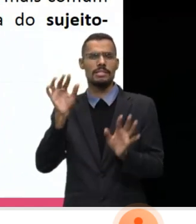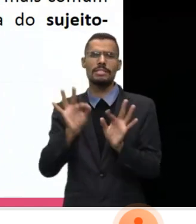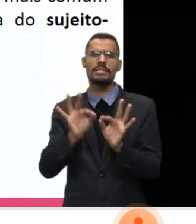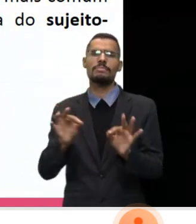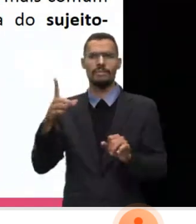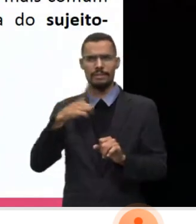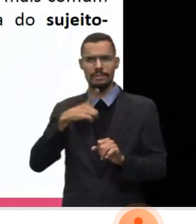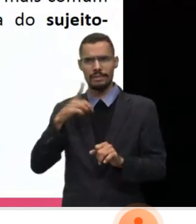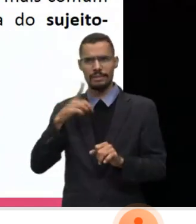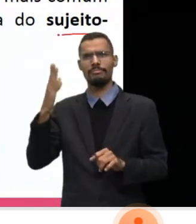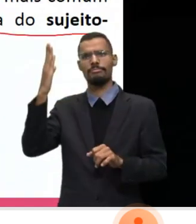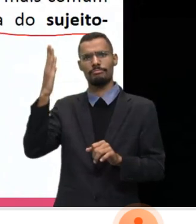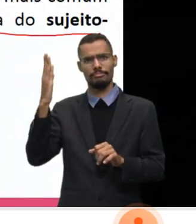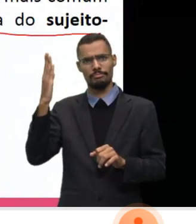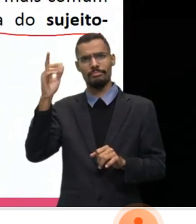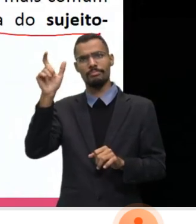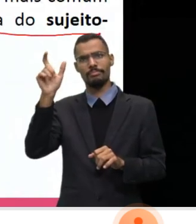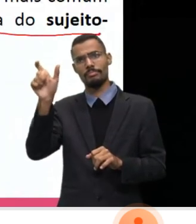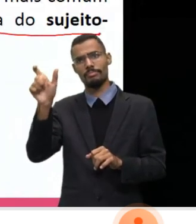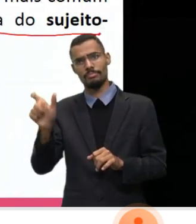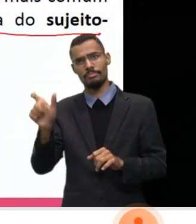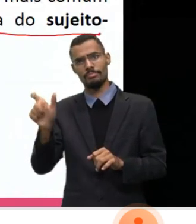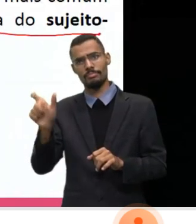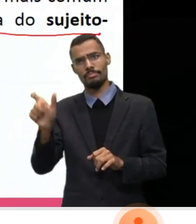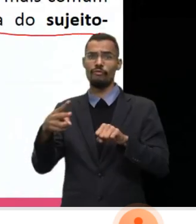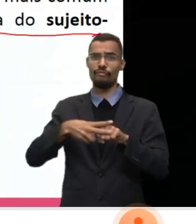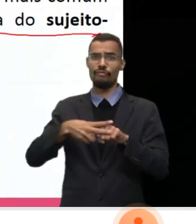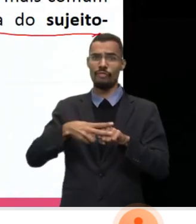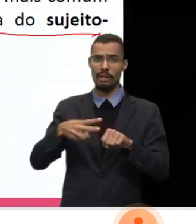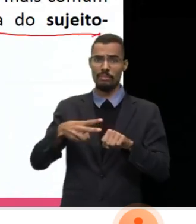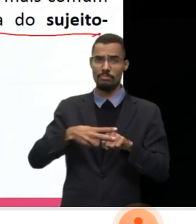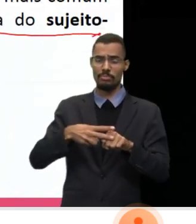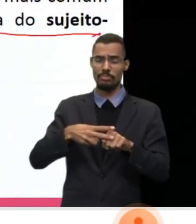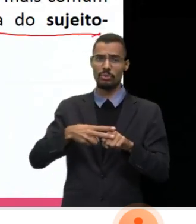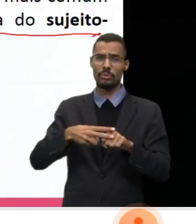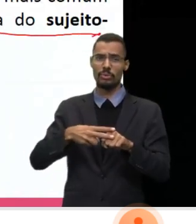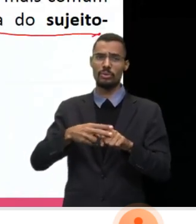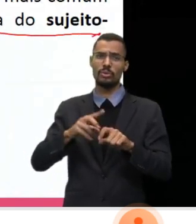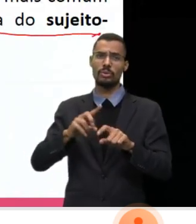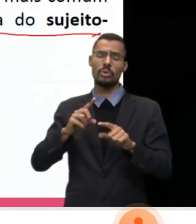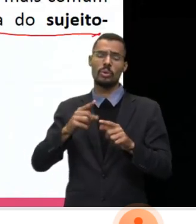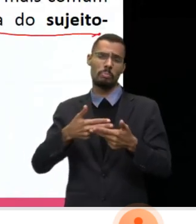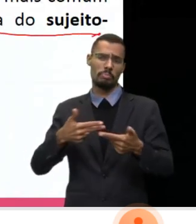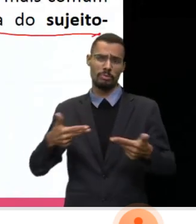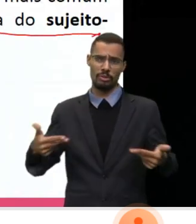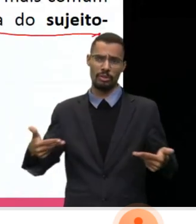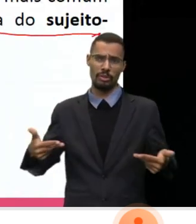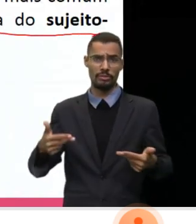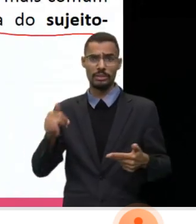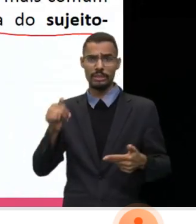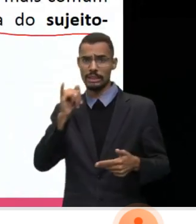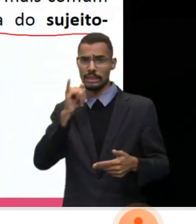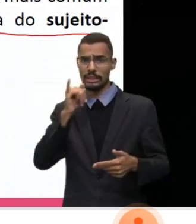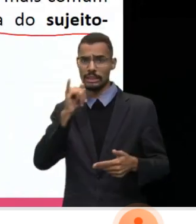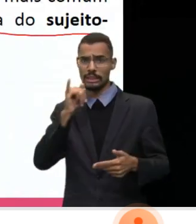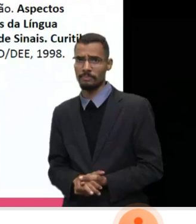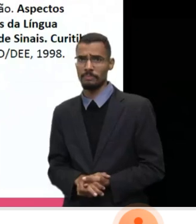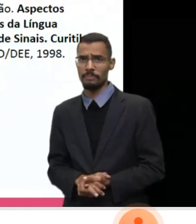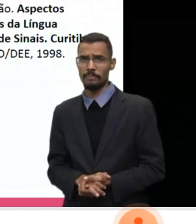né? Sujeito, verbo e objeto. Então nós temos aqui